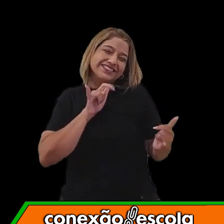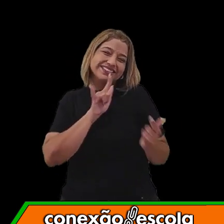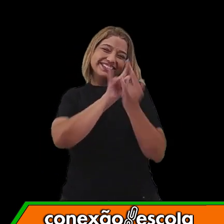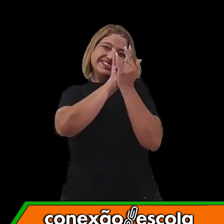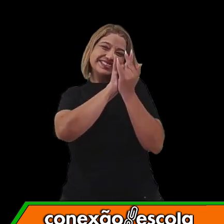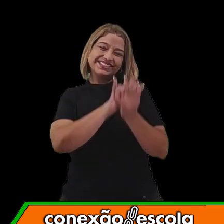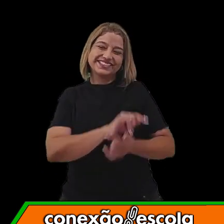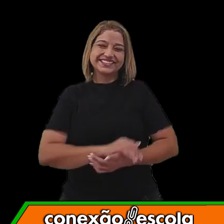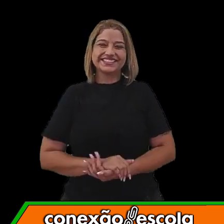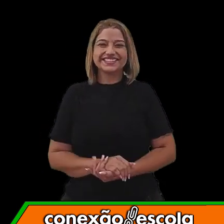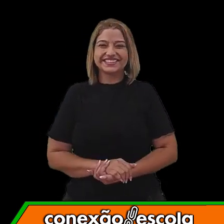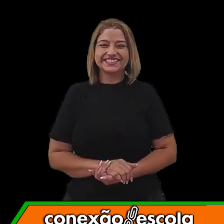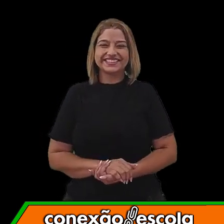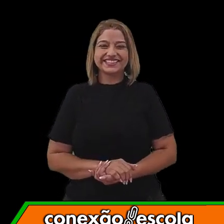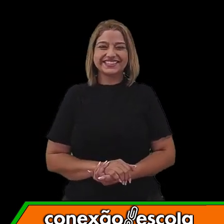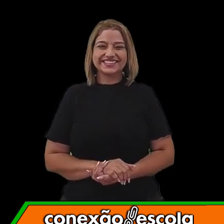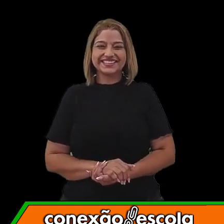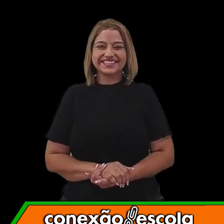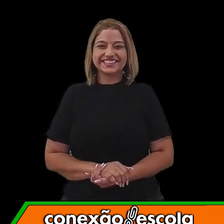se